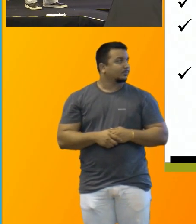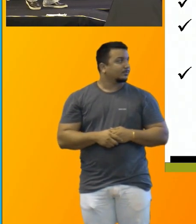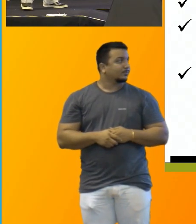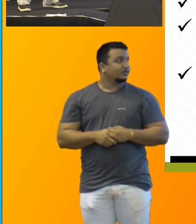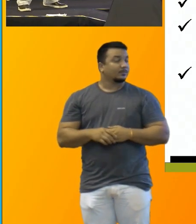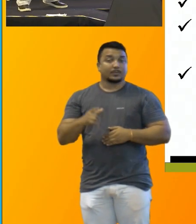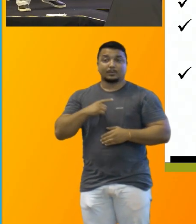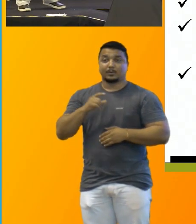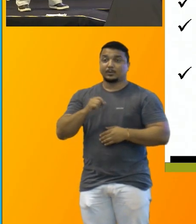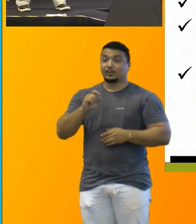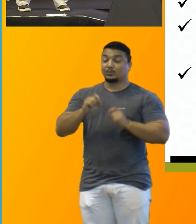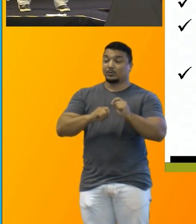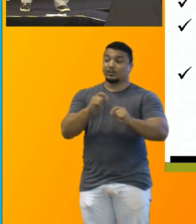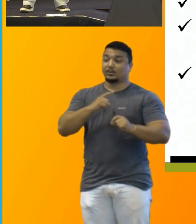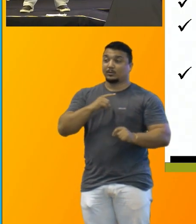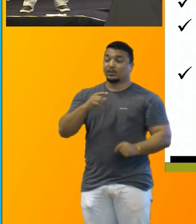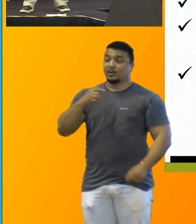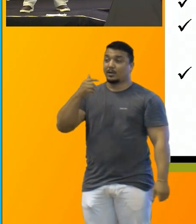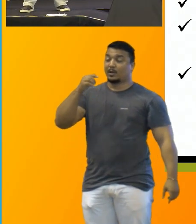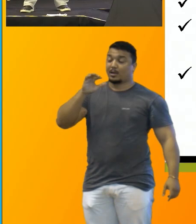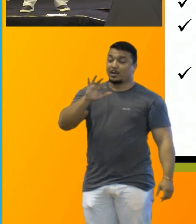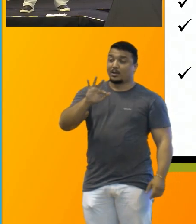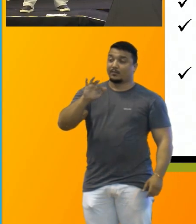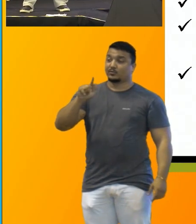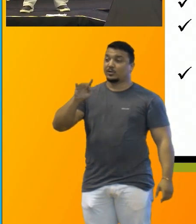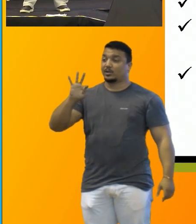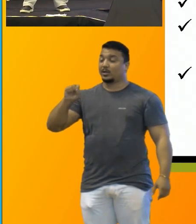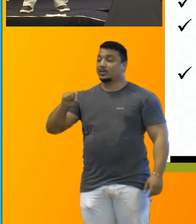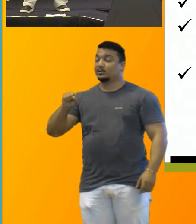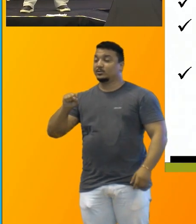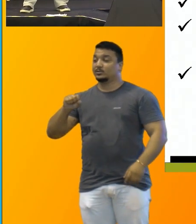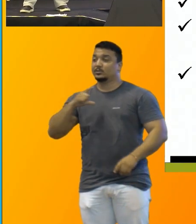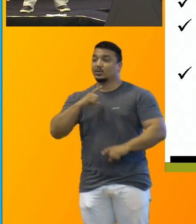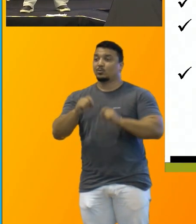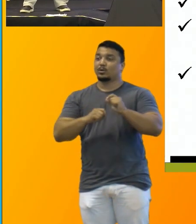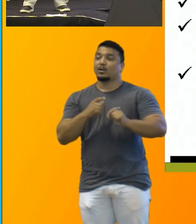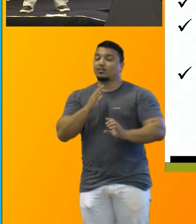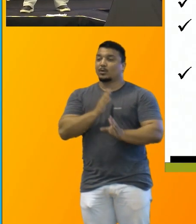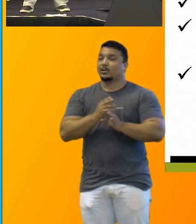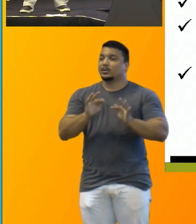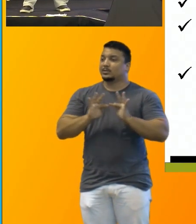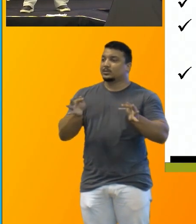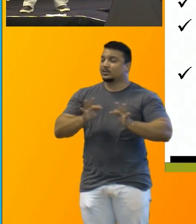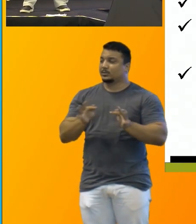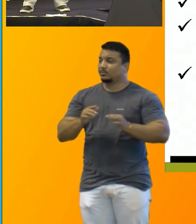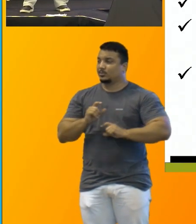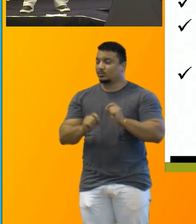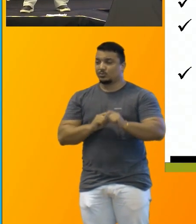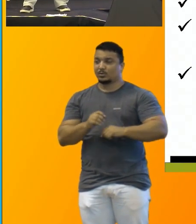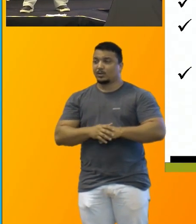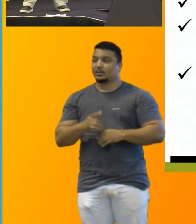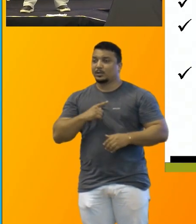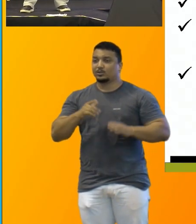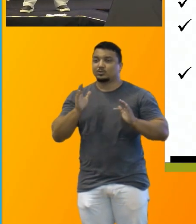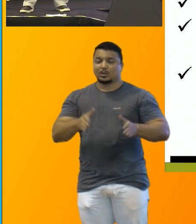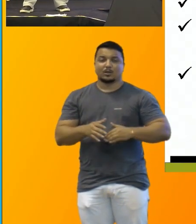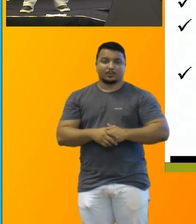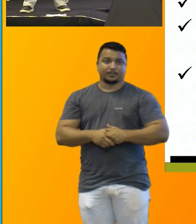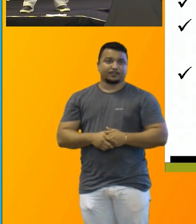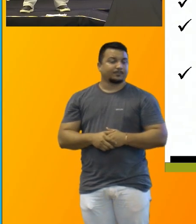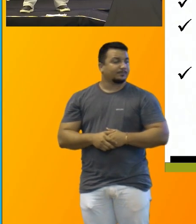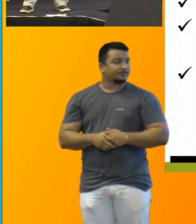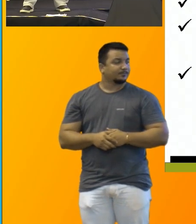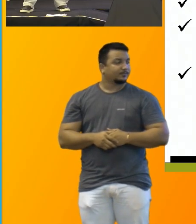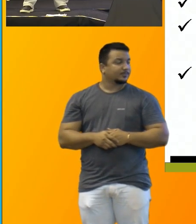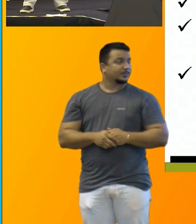cuidado. 13º FGTS foi feito por Vargas? Por um motivo muito simples. Ele já tinha morrido. Então, a